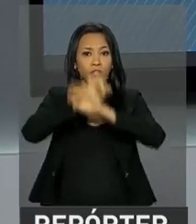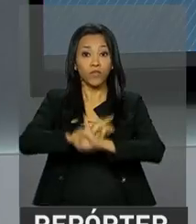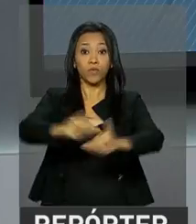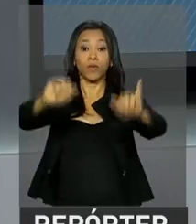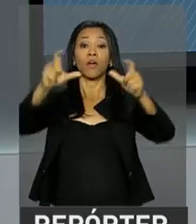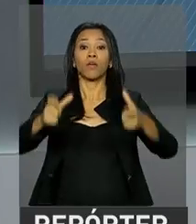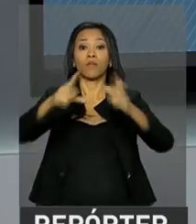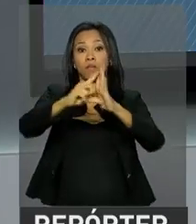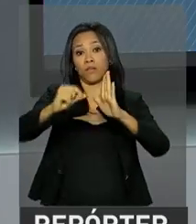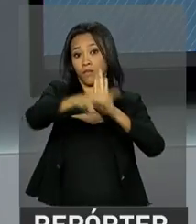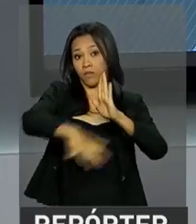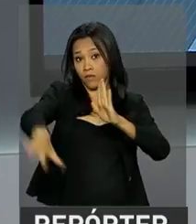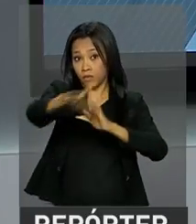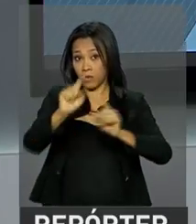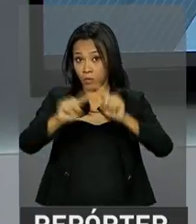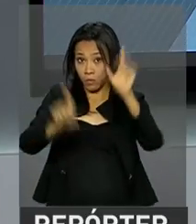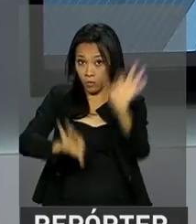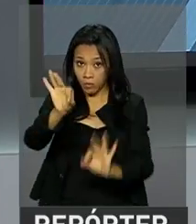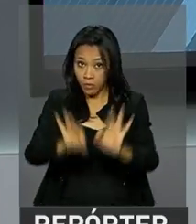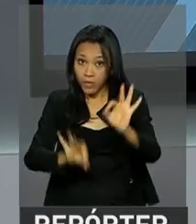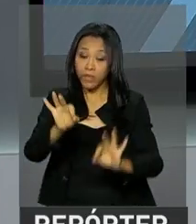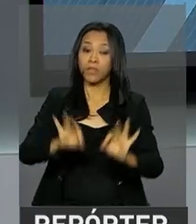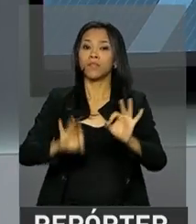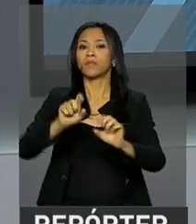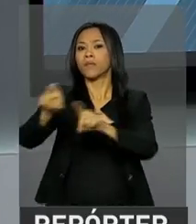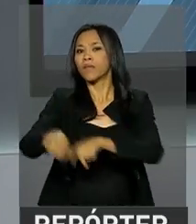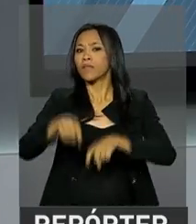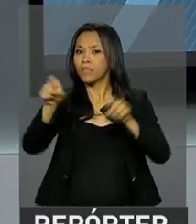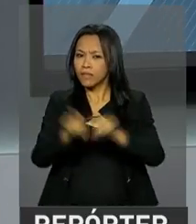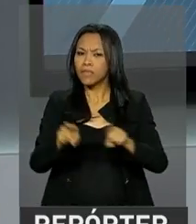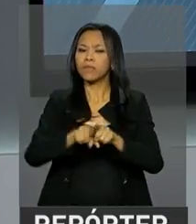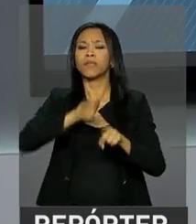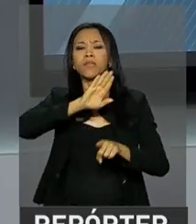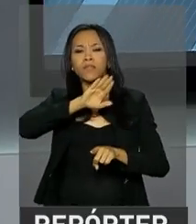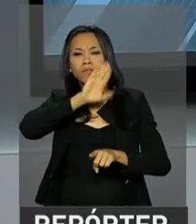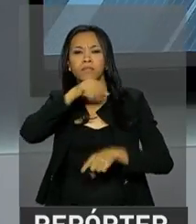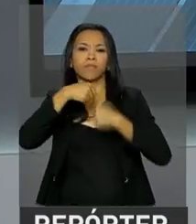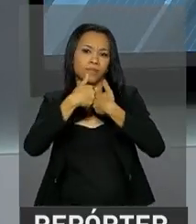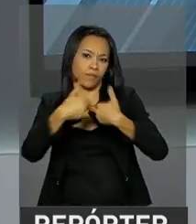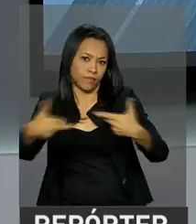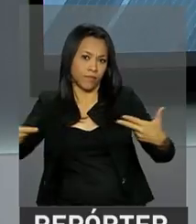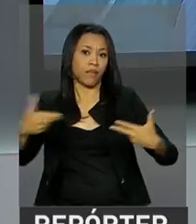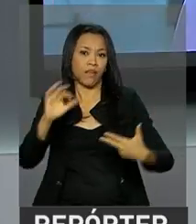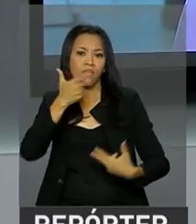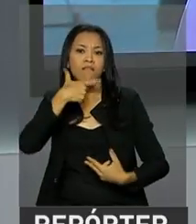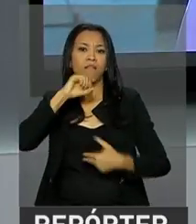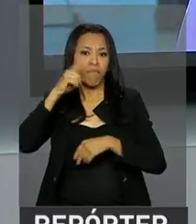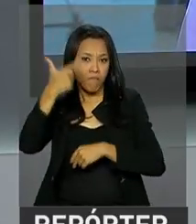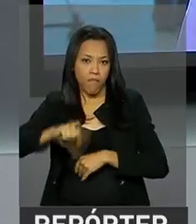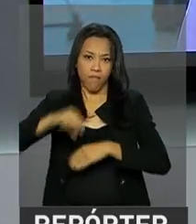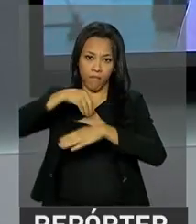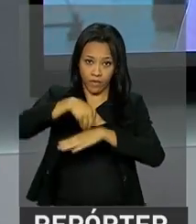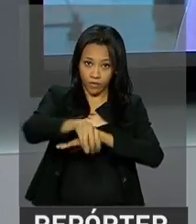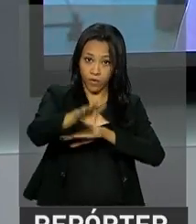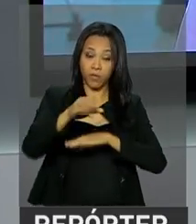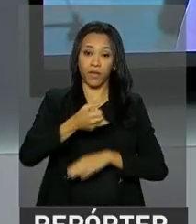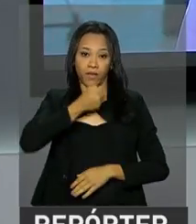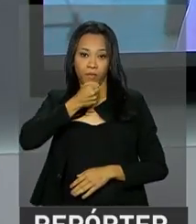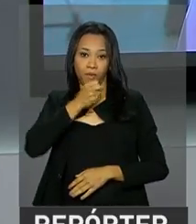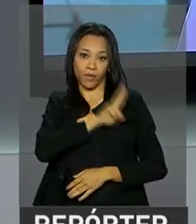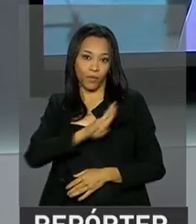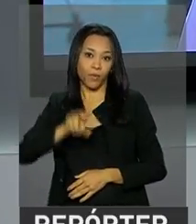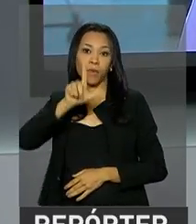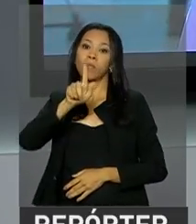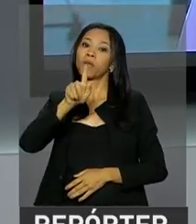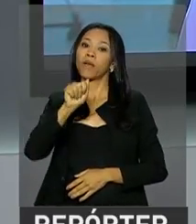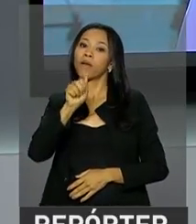Planalto o Plano Agrícola e Pecuário 2017-2018. Quem tem as informações é a repórter Gabriela Noronha, que está